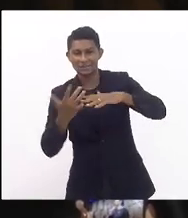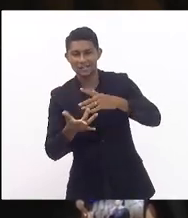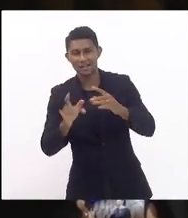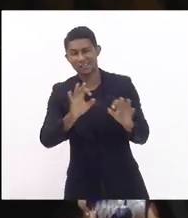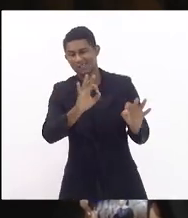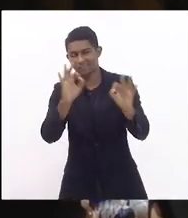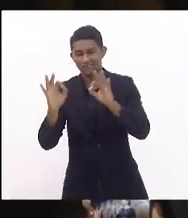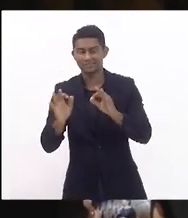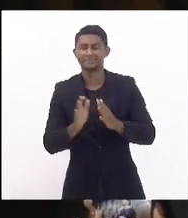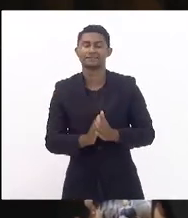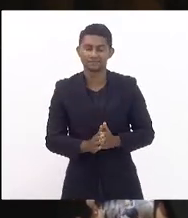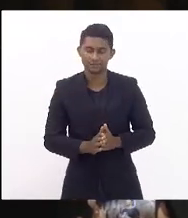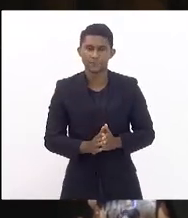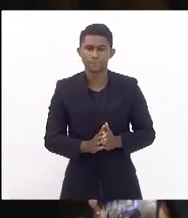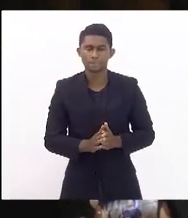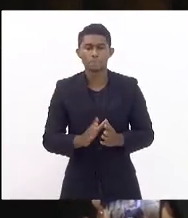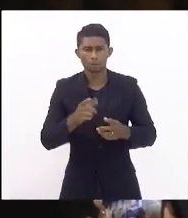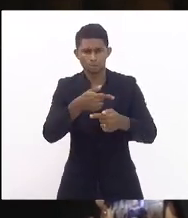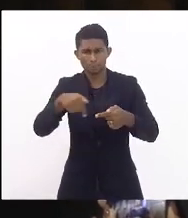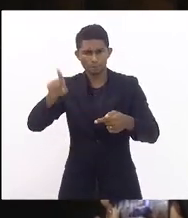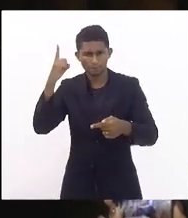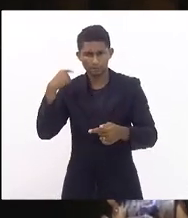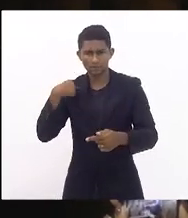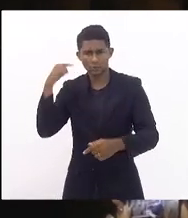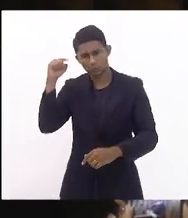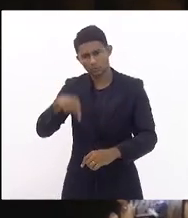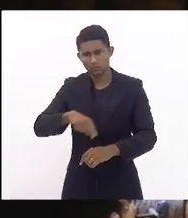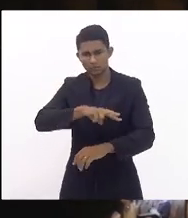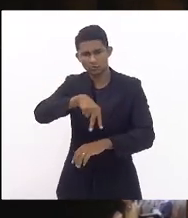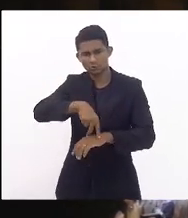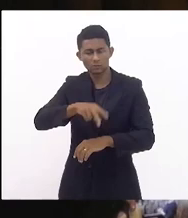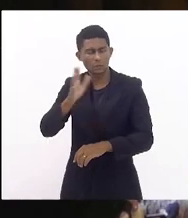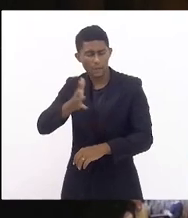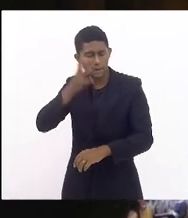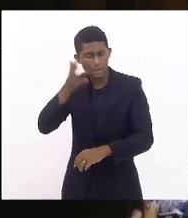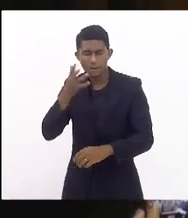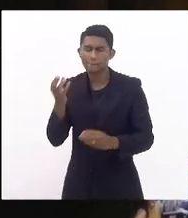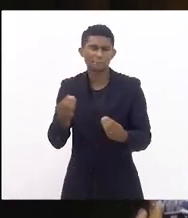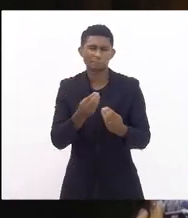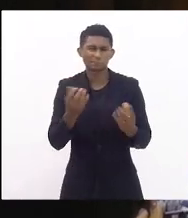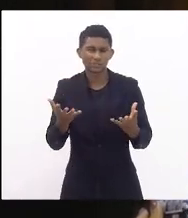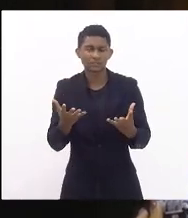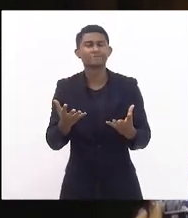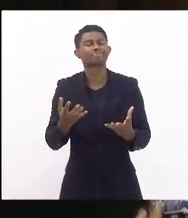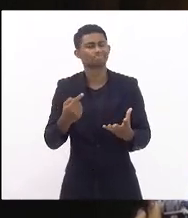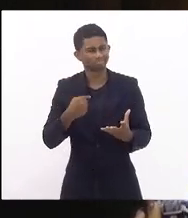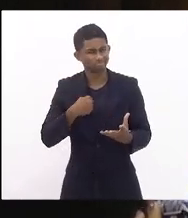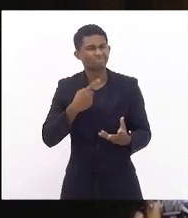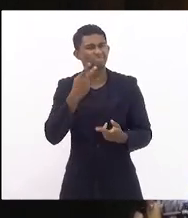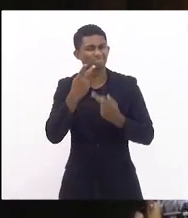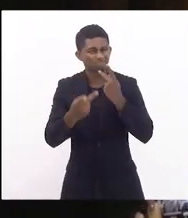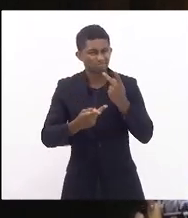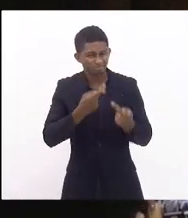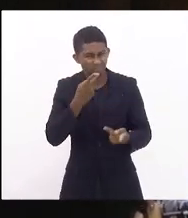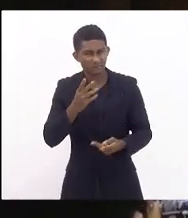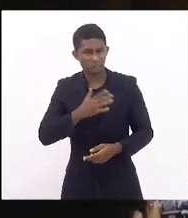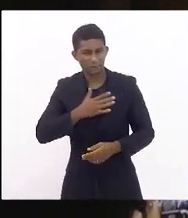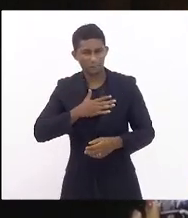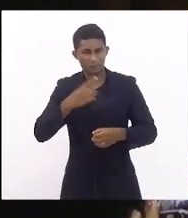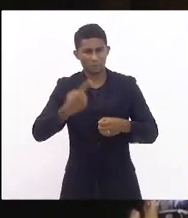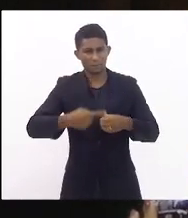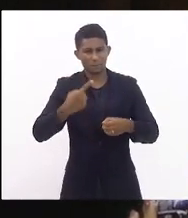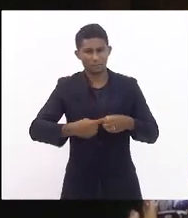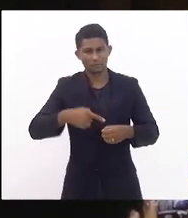Na semana passada, eu fiz uso da palavra para falar de algo que estava acontecendo, um absurdo no meu município de